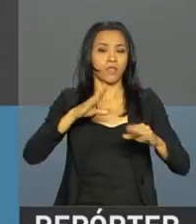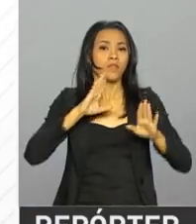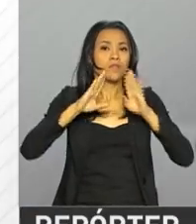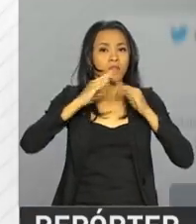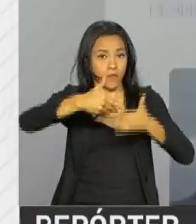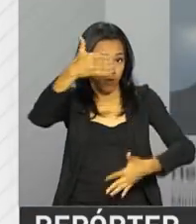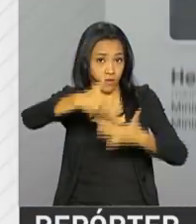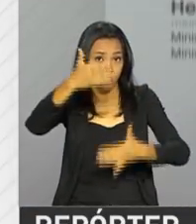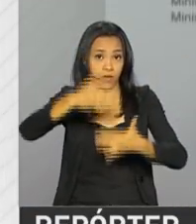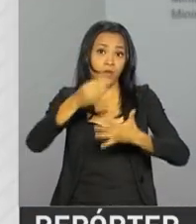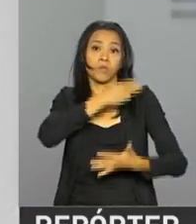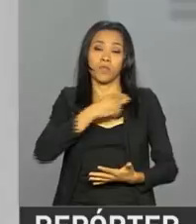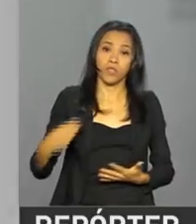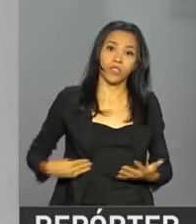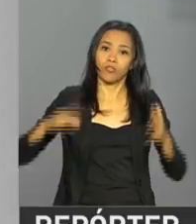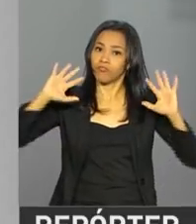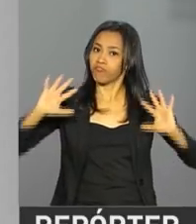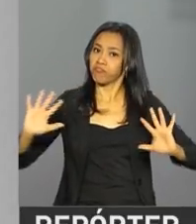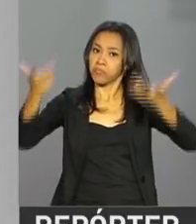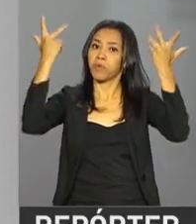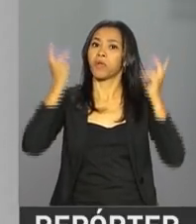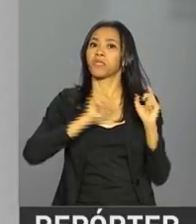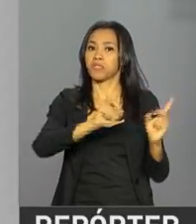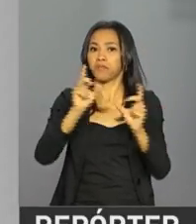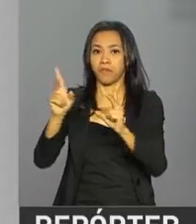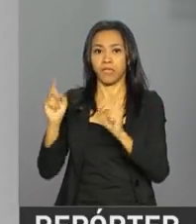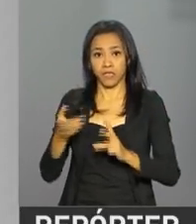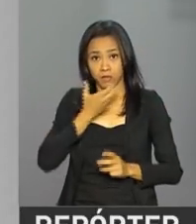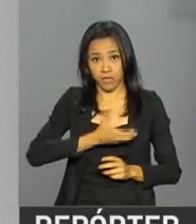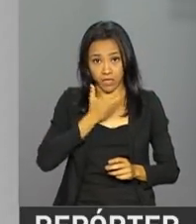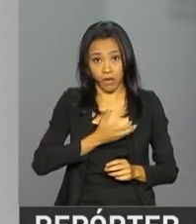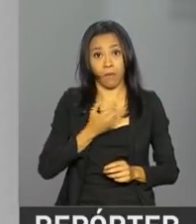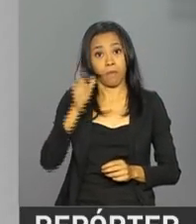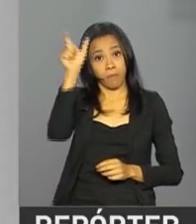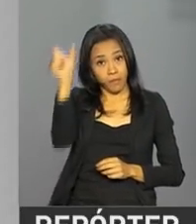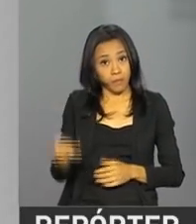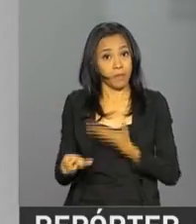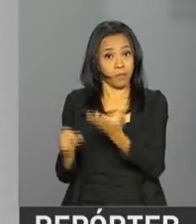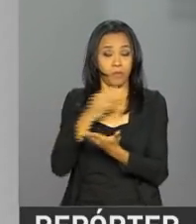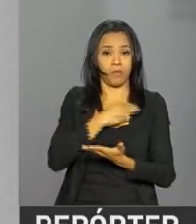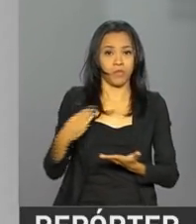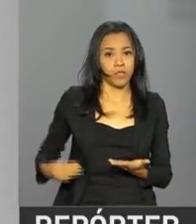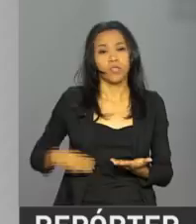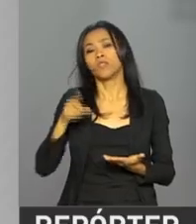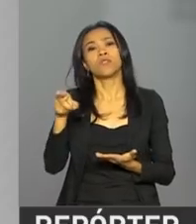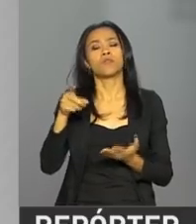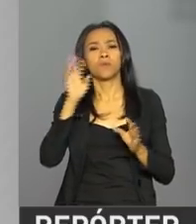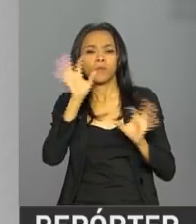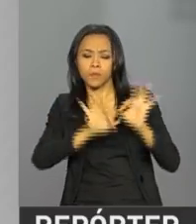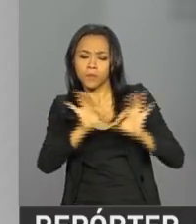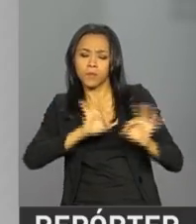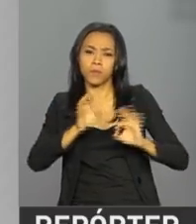fazenda henrique meirelles comemorou o resultado das vendas no natal para meirelles as previsões feitas pela equipe econômica